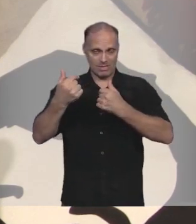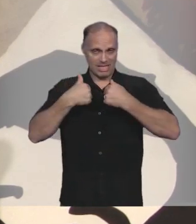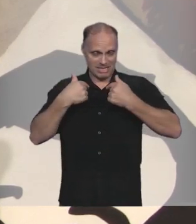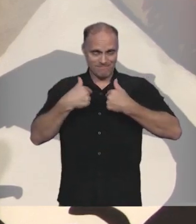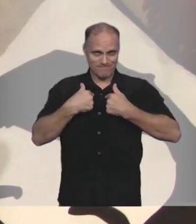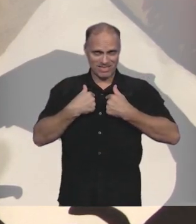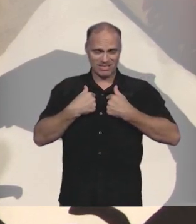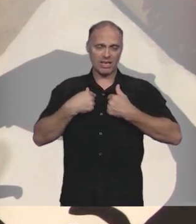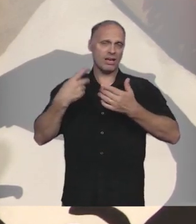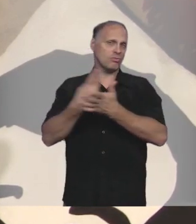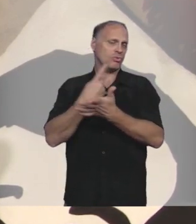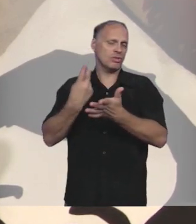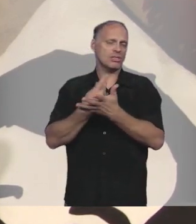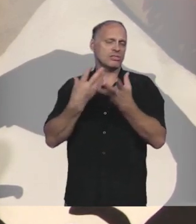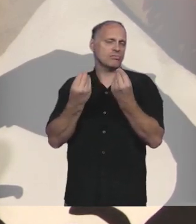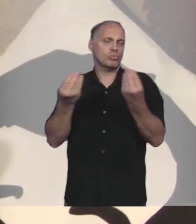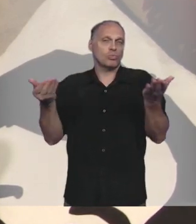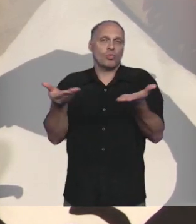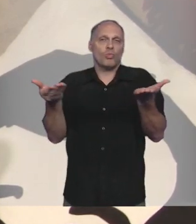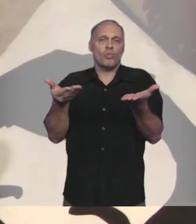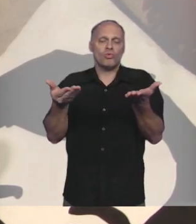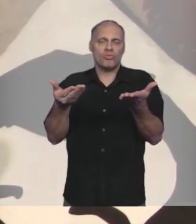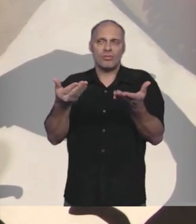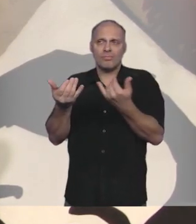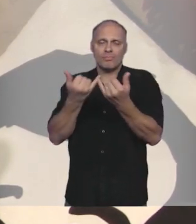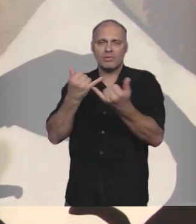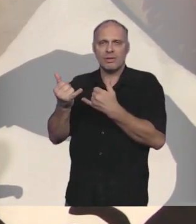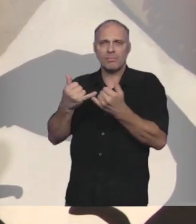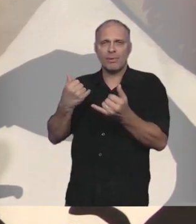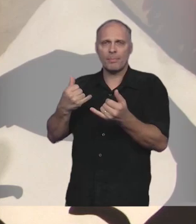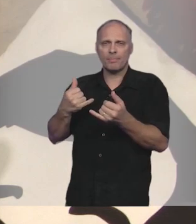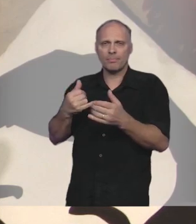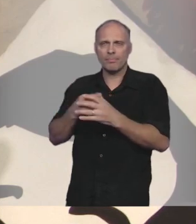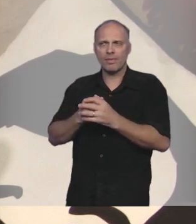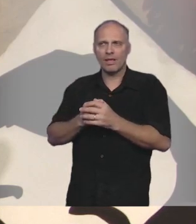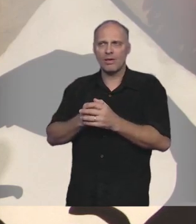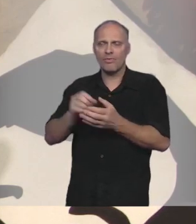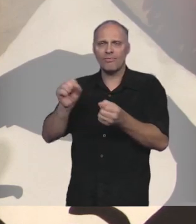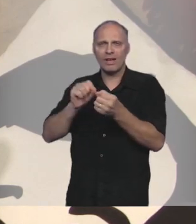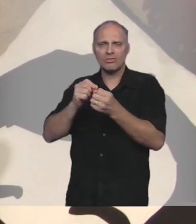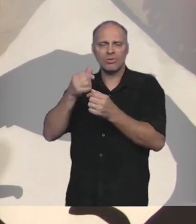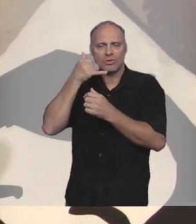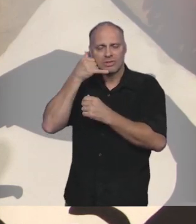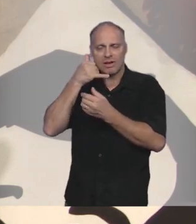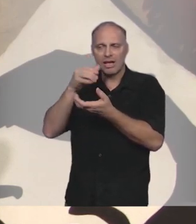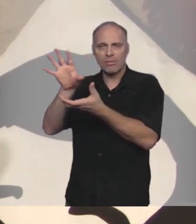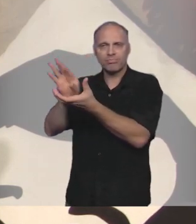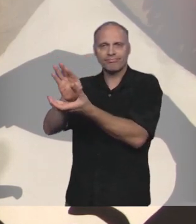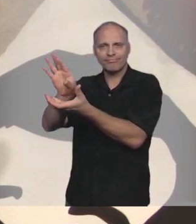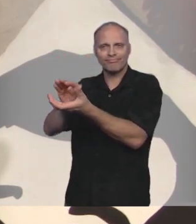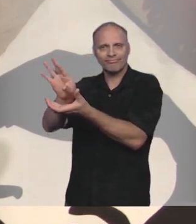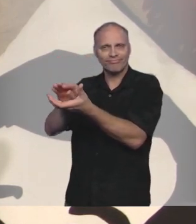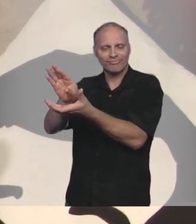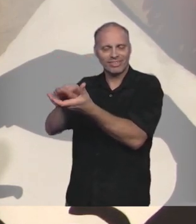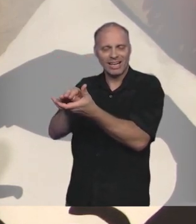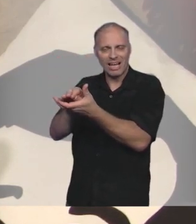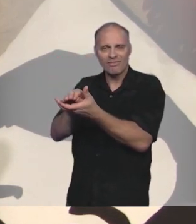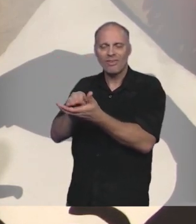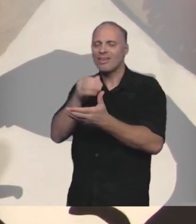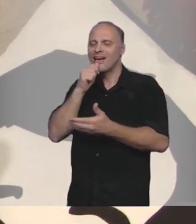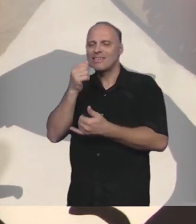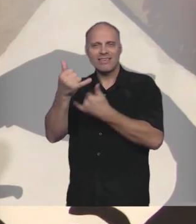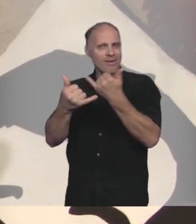no celular, eu brinco brinco com meu filho, com a minha